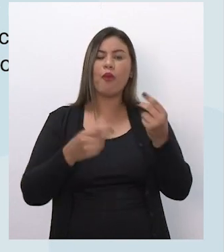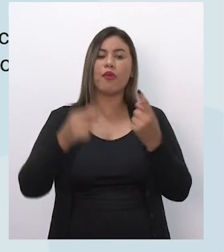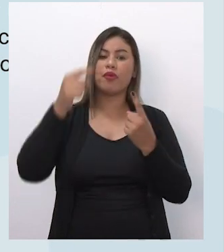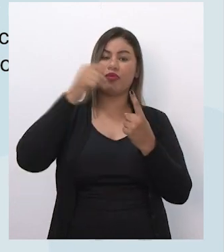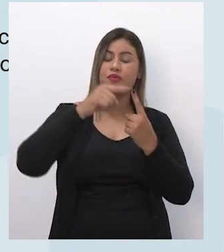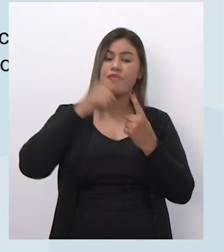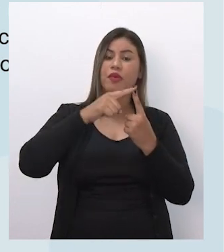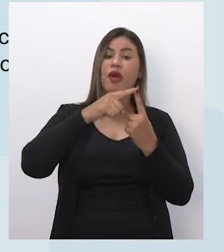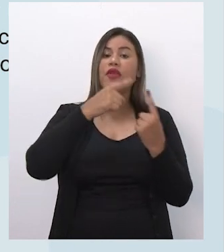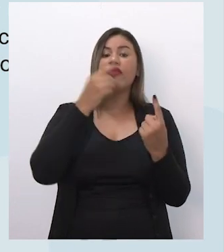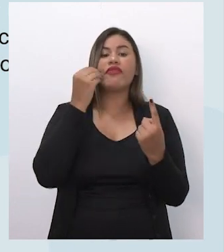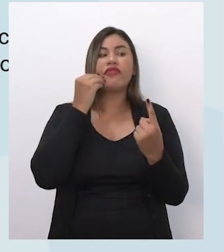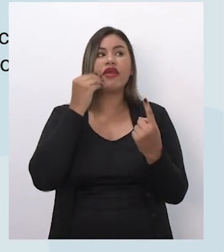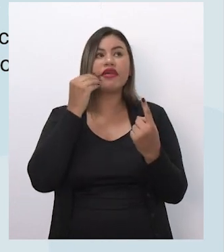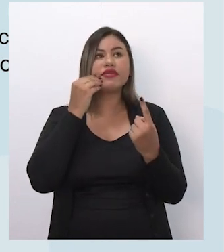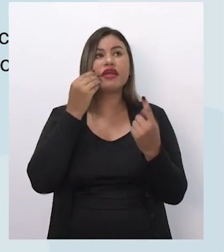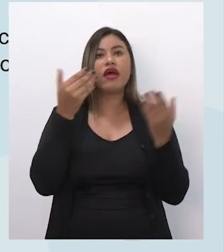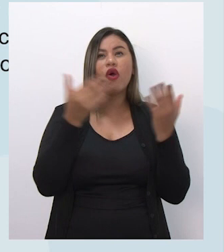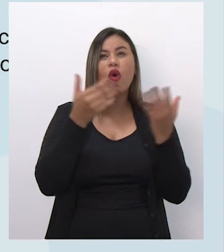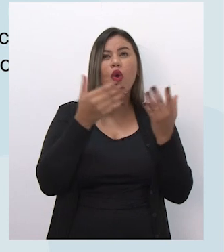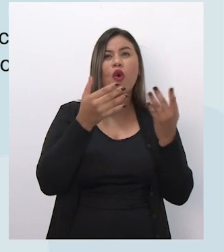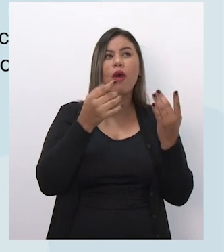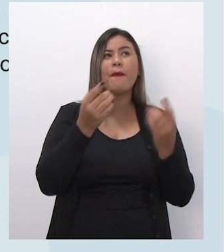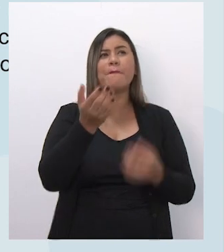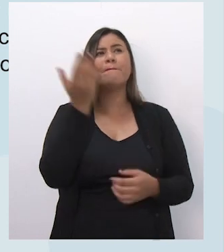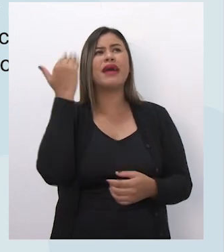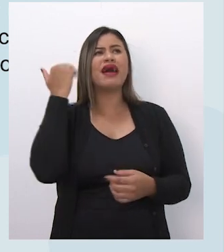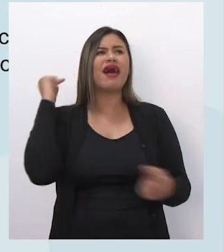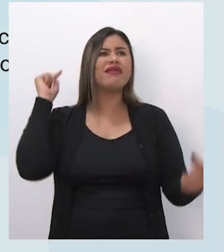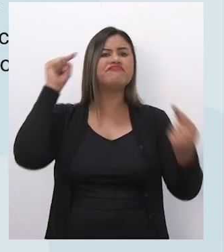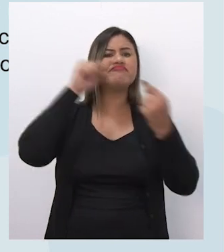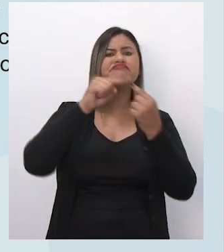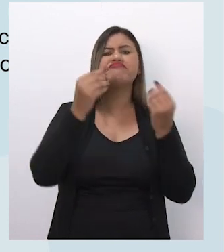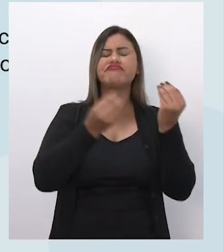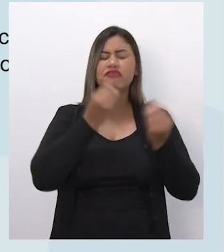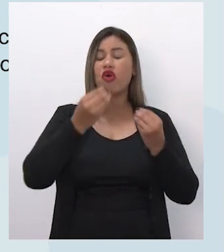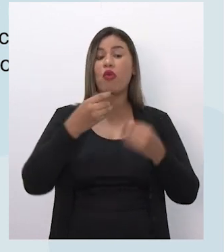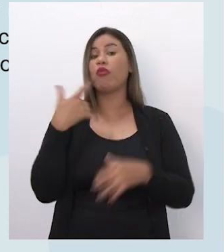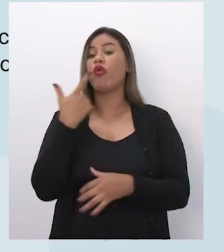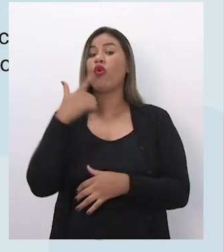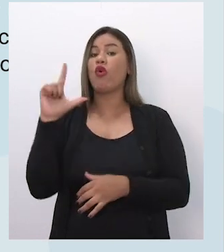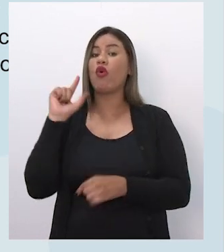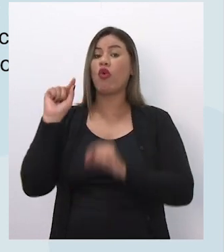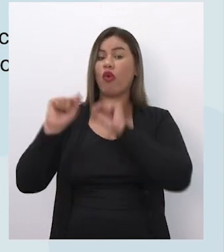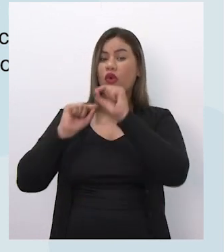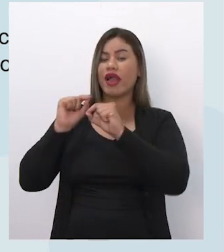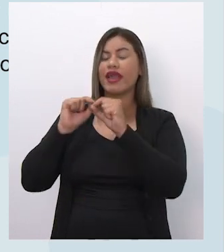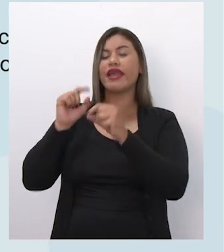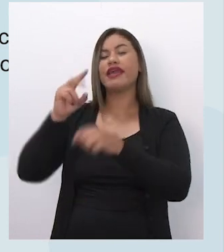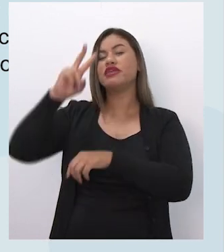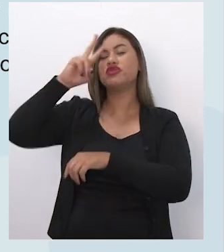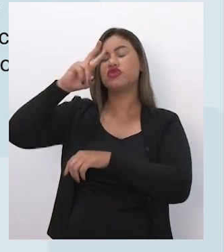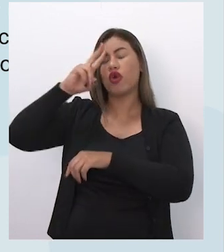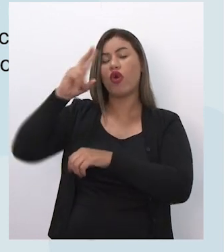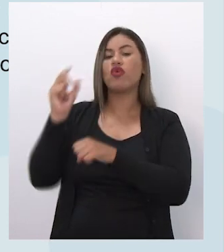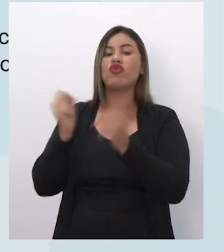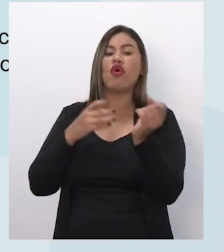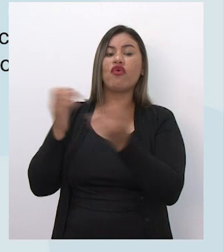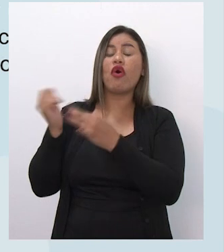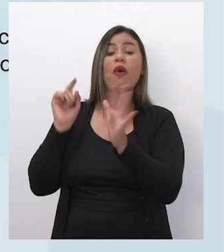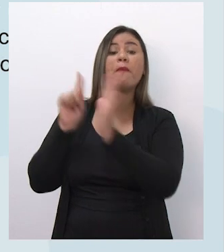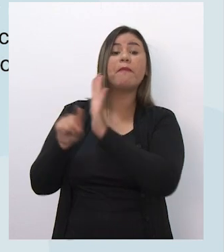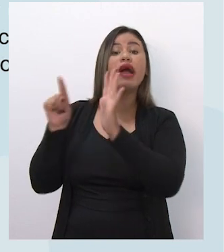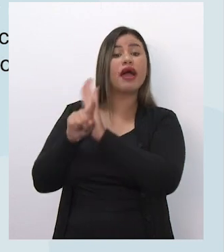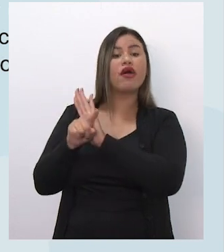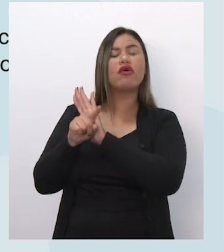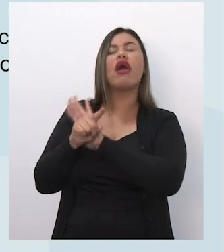do presente por meio do passado. Do outro, busca-se reelaborar a história a partir de novos questionamentos.